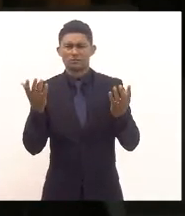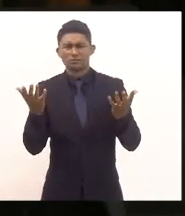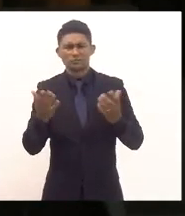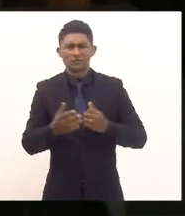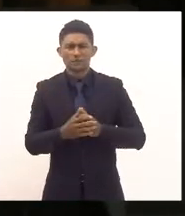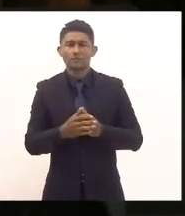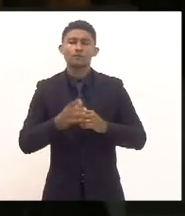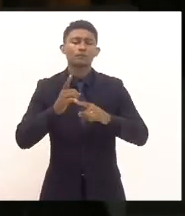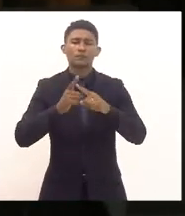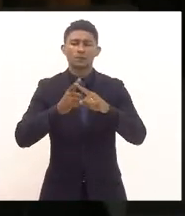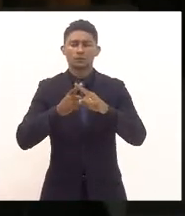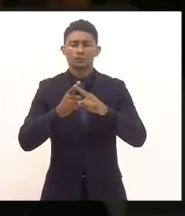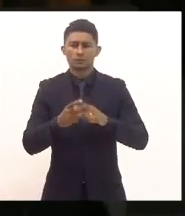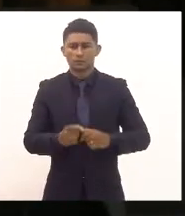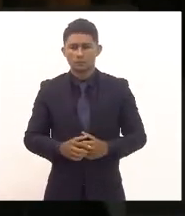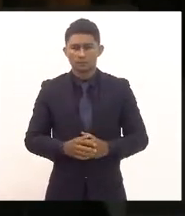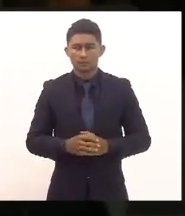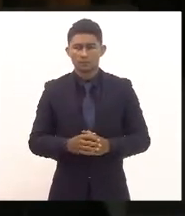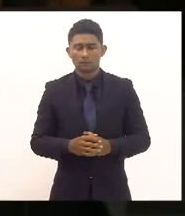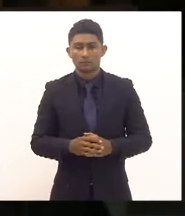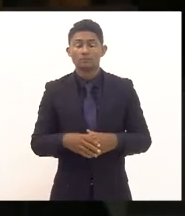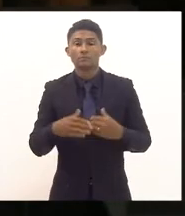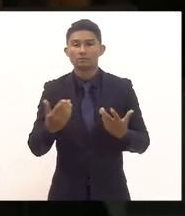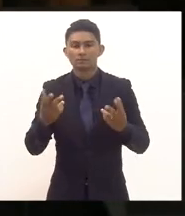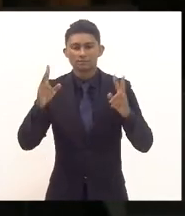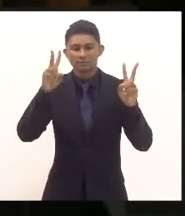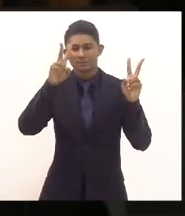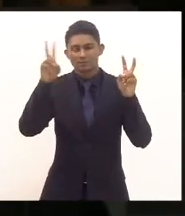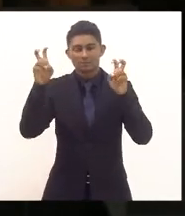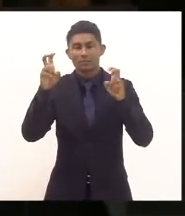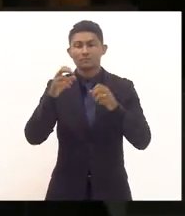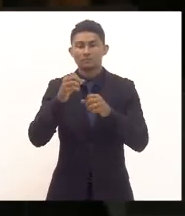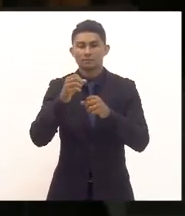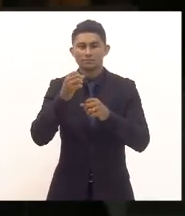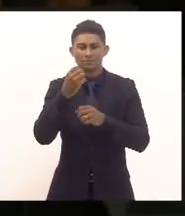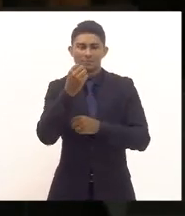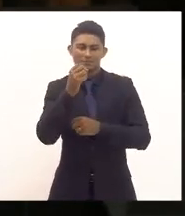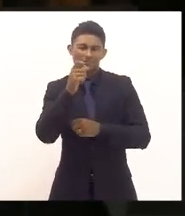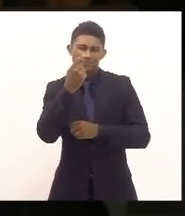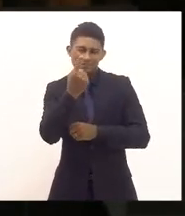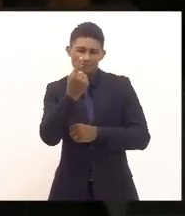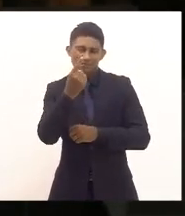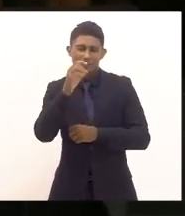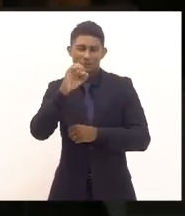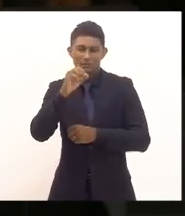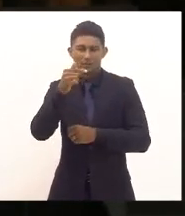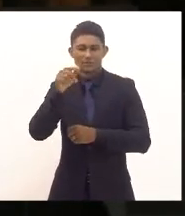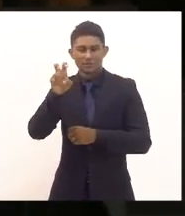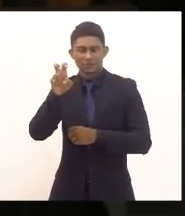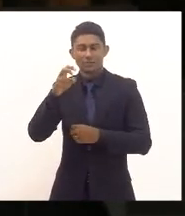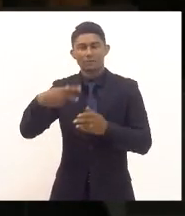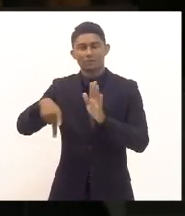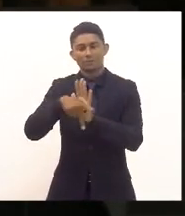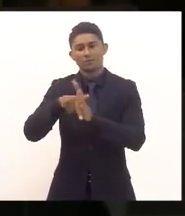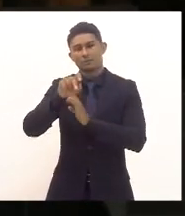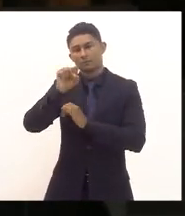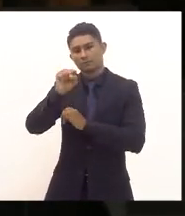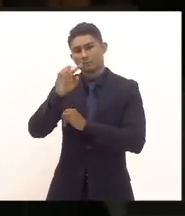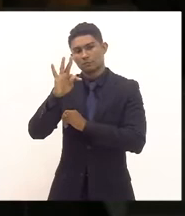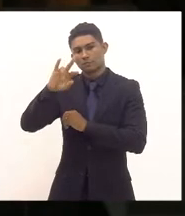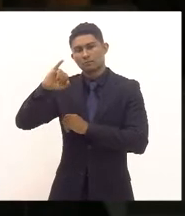É porque no tema 1075 existentes no STJ